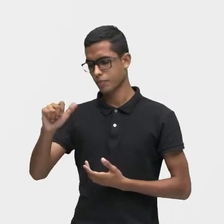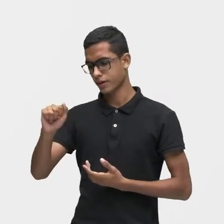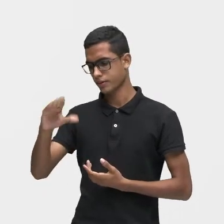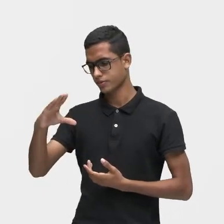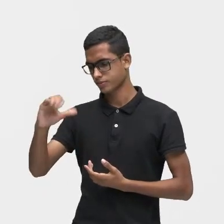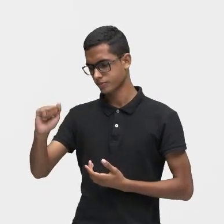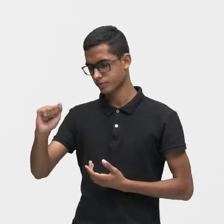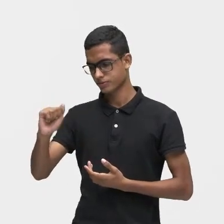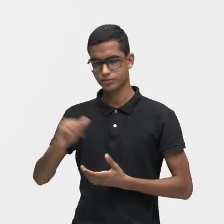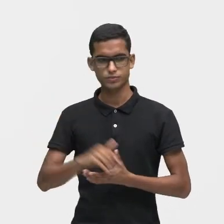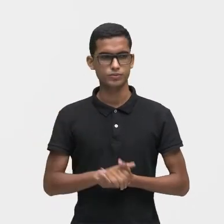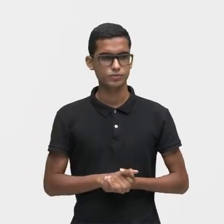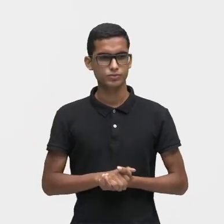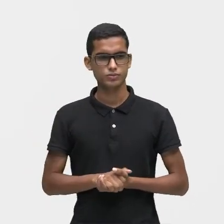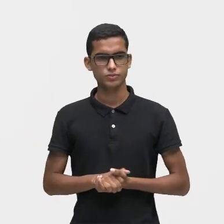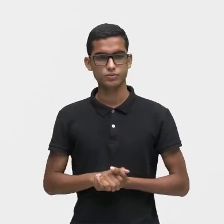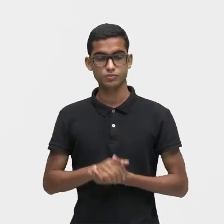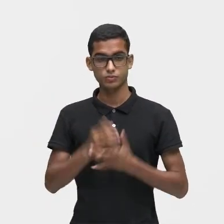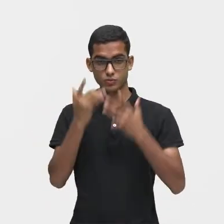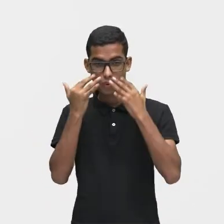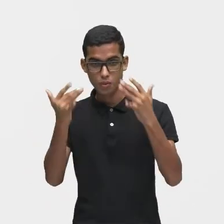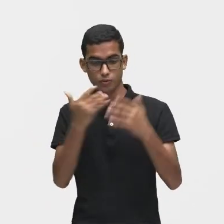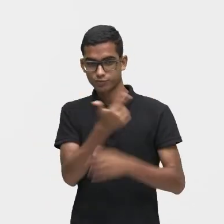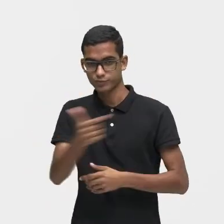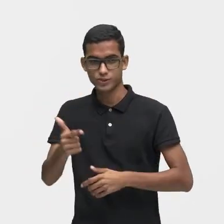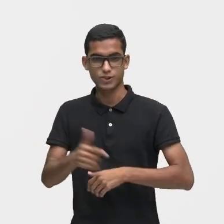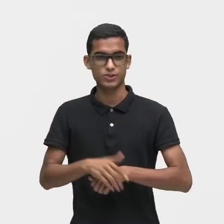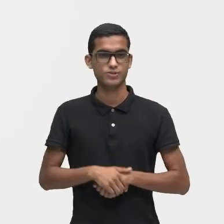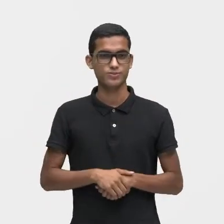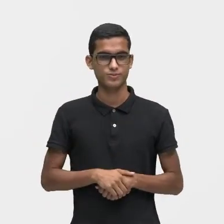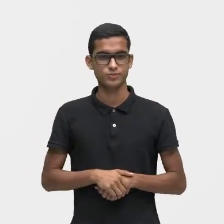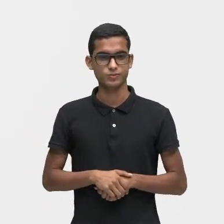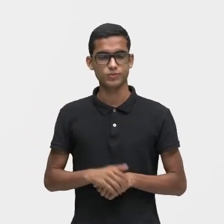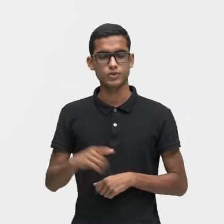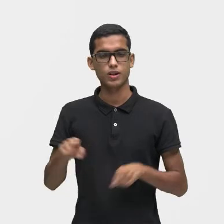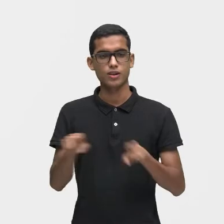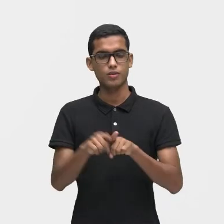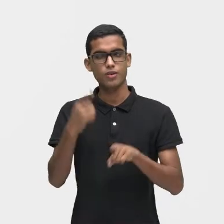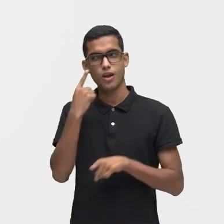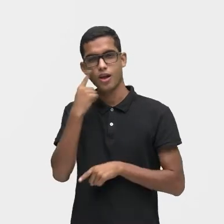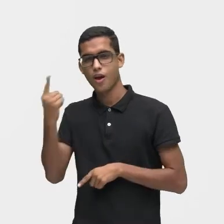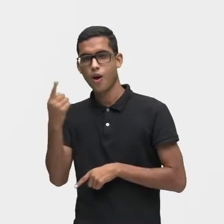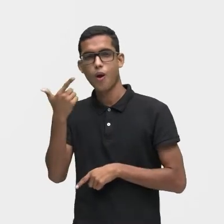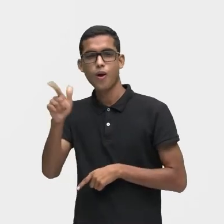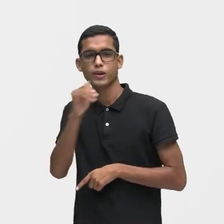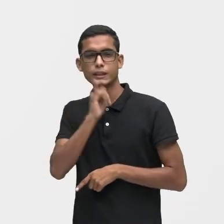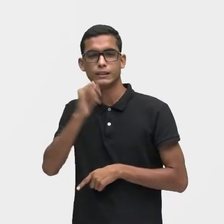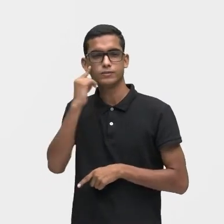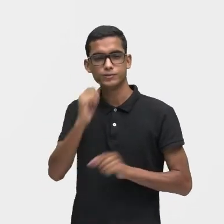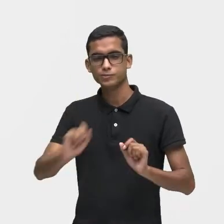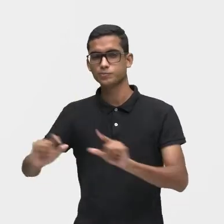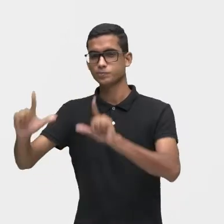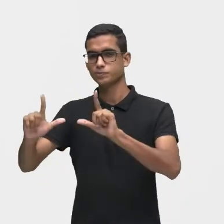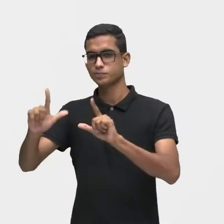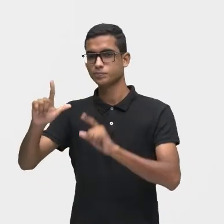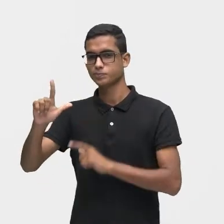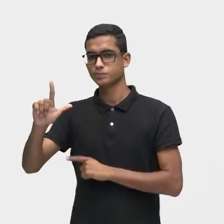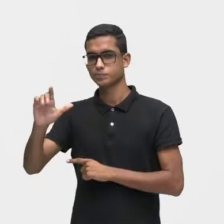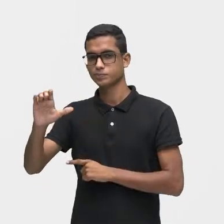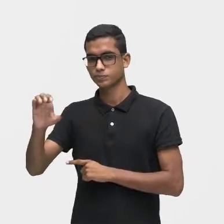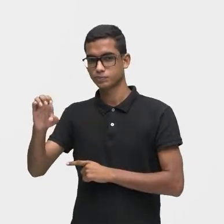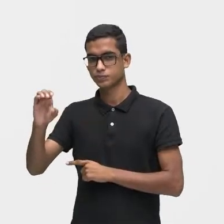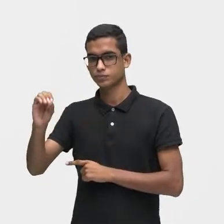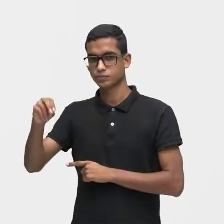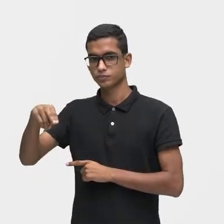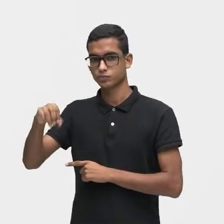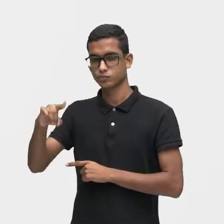pode ver que é uma camada bem fina que se passa antes de pintar a obra. Então esse é o efeito. E